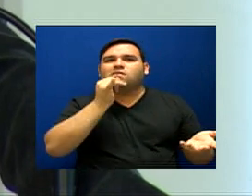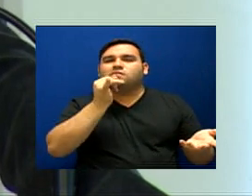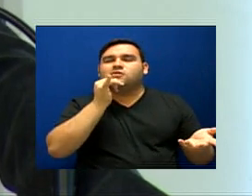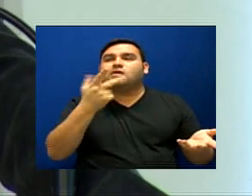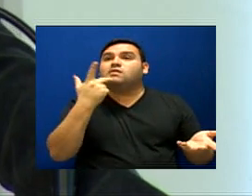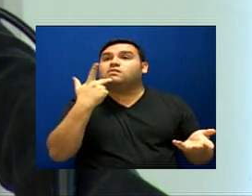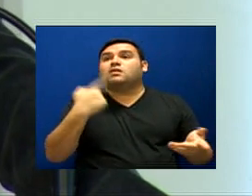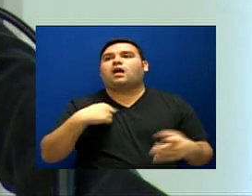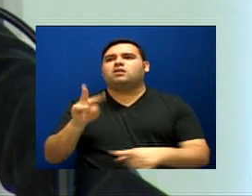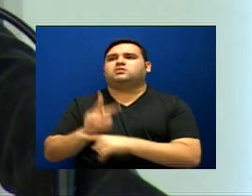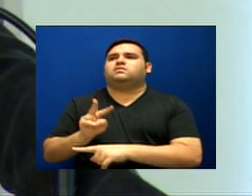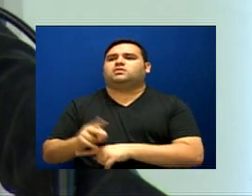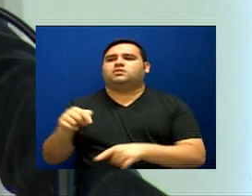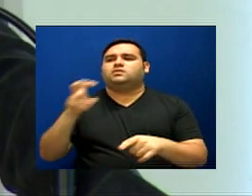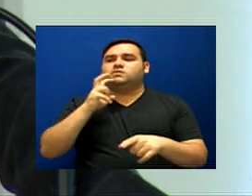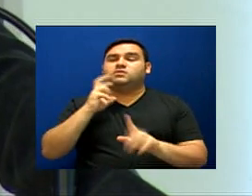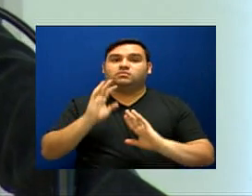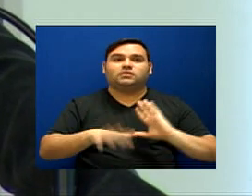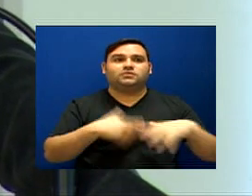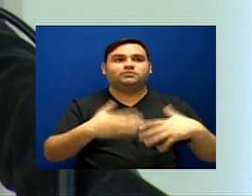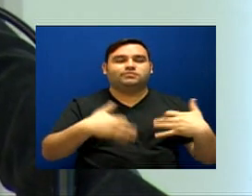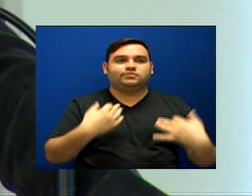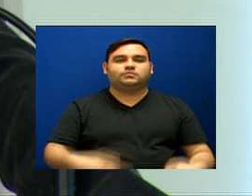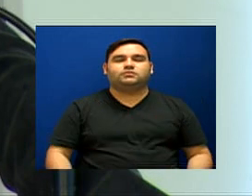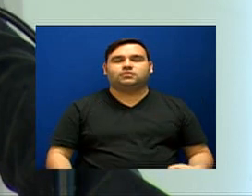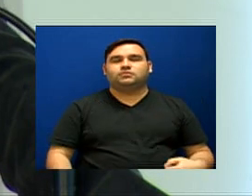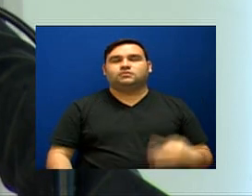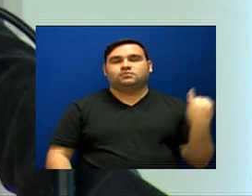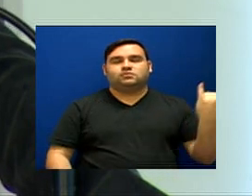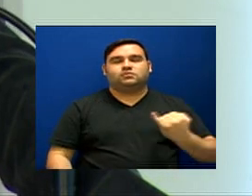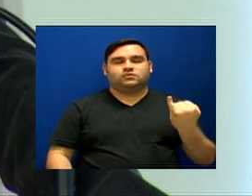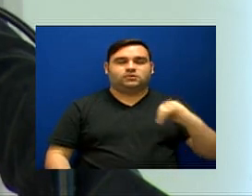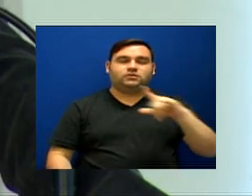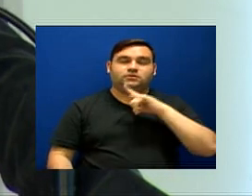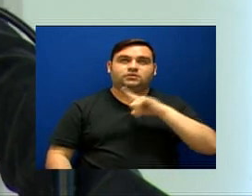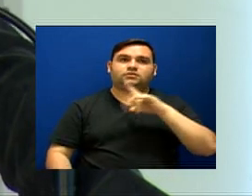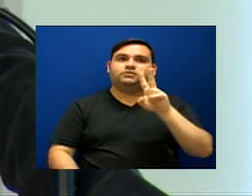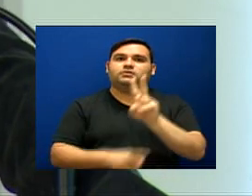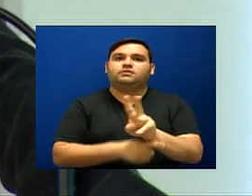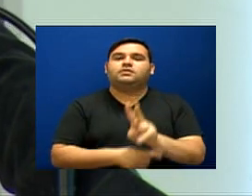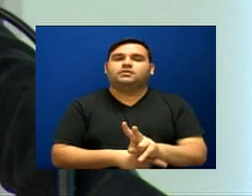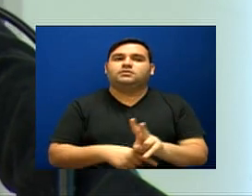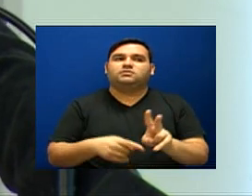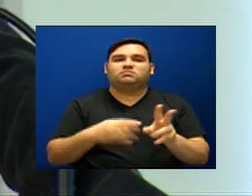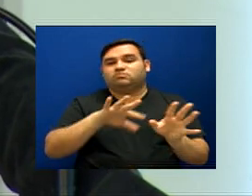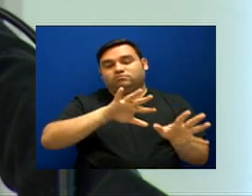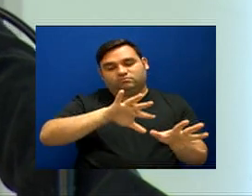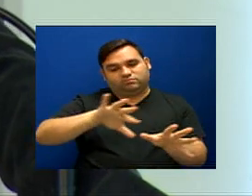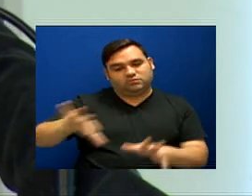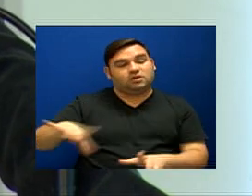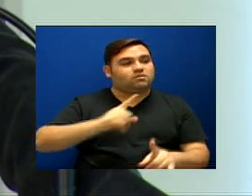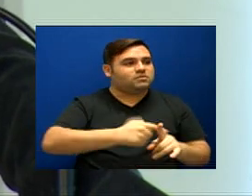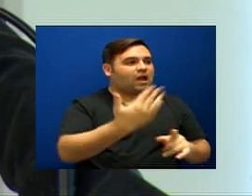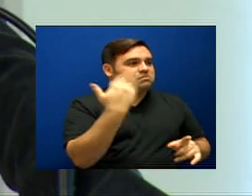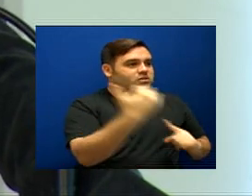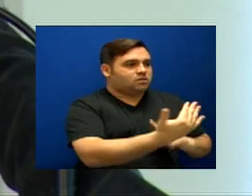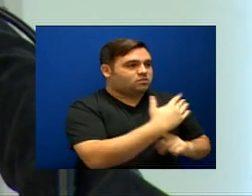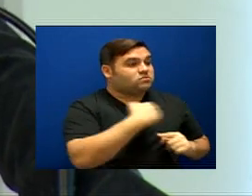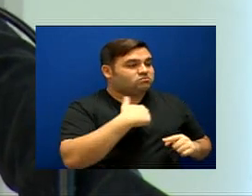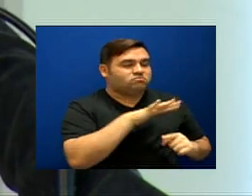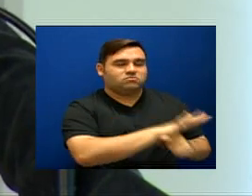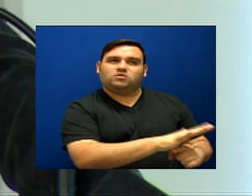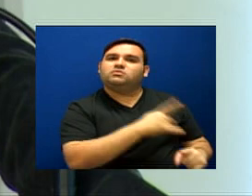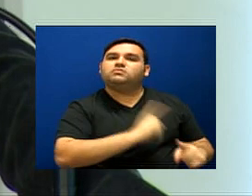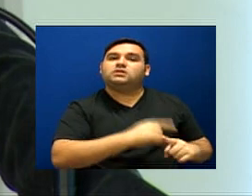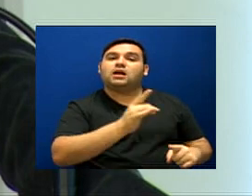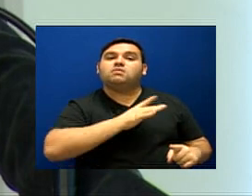que está defendendo a cidade quando chega nos momentos importantes de fazê-lo, deixa de lado por troca de favores,